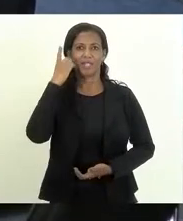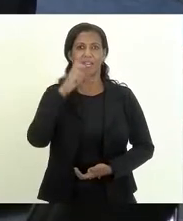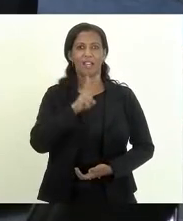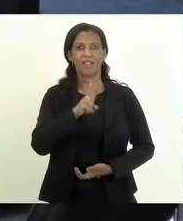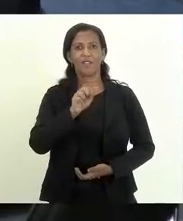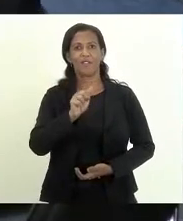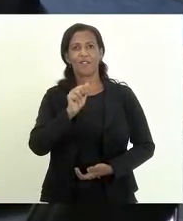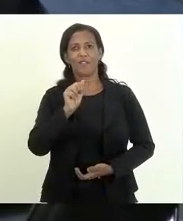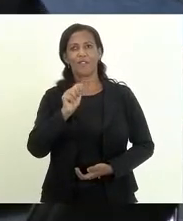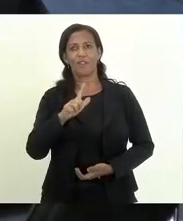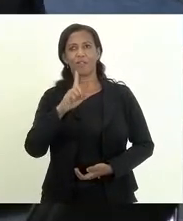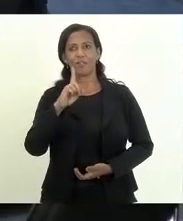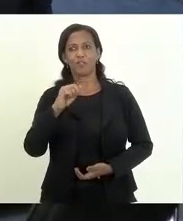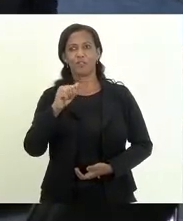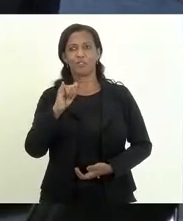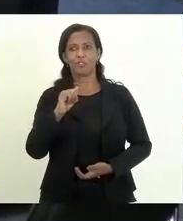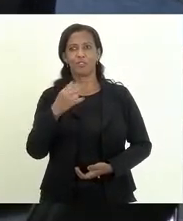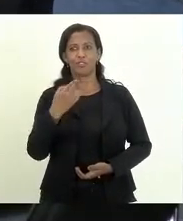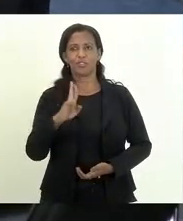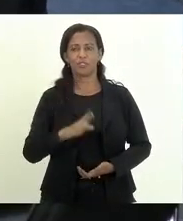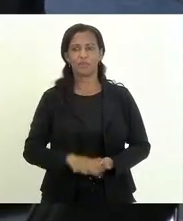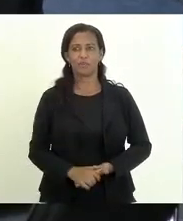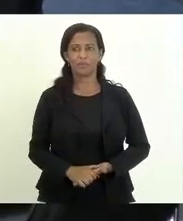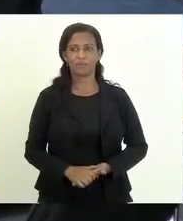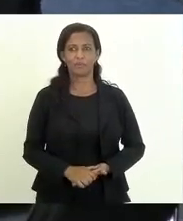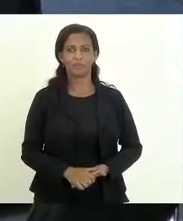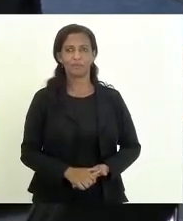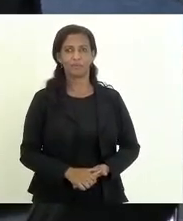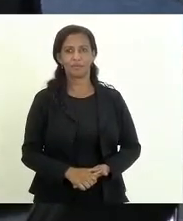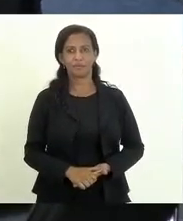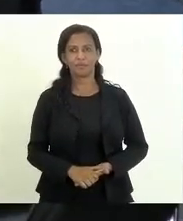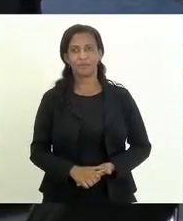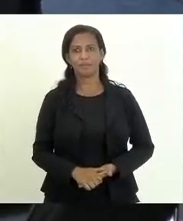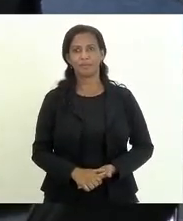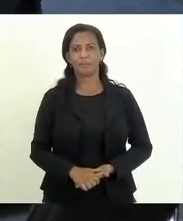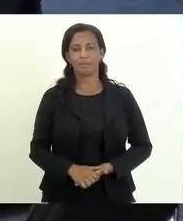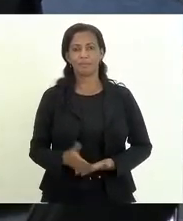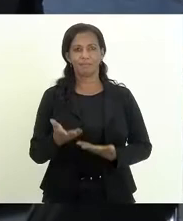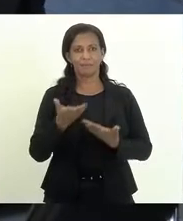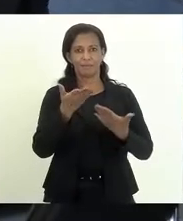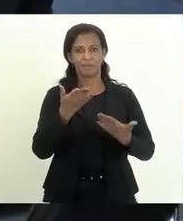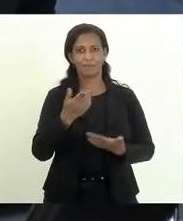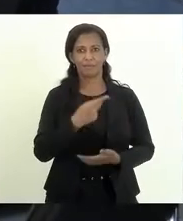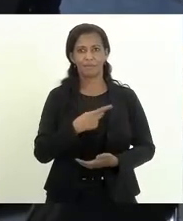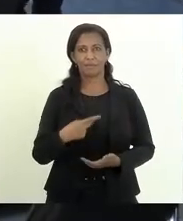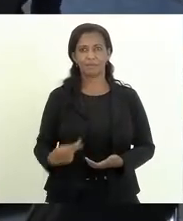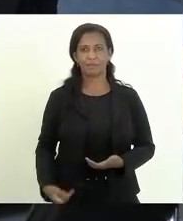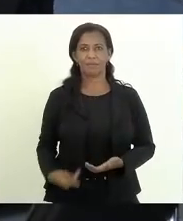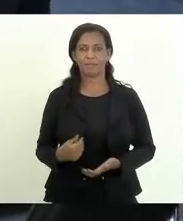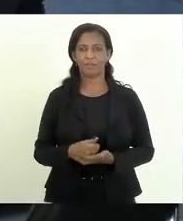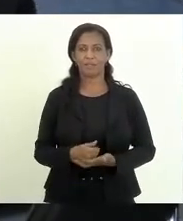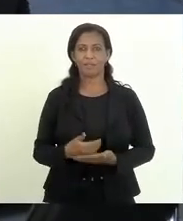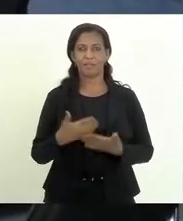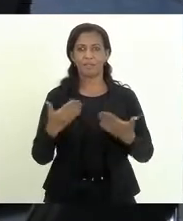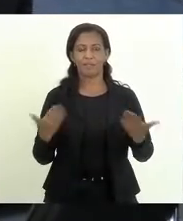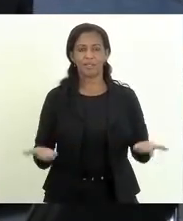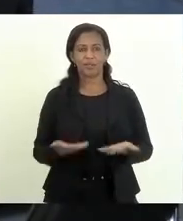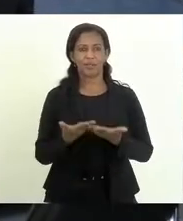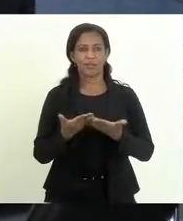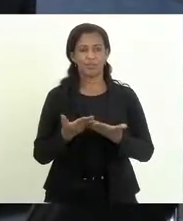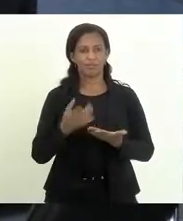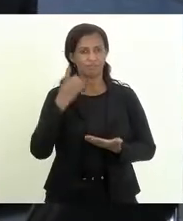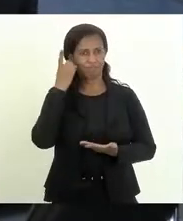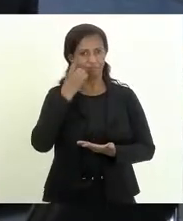Casa do senhor. Deputada Renata, por favor. Senhor presidente, senhoras deputadas, senhores